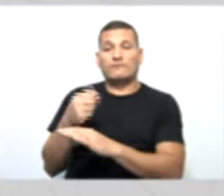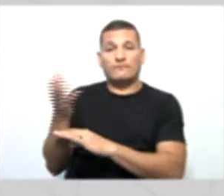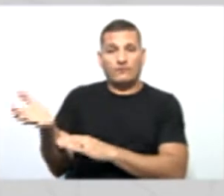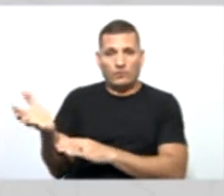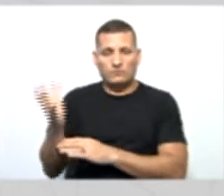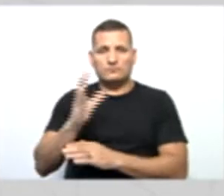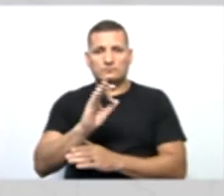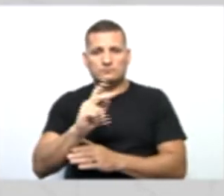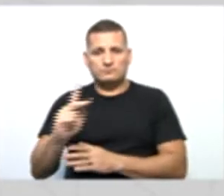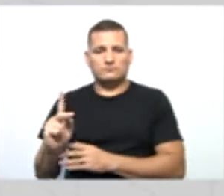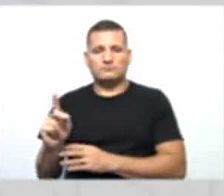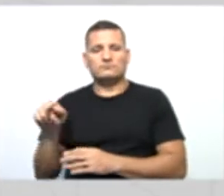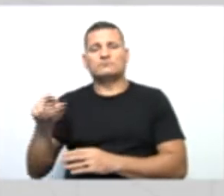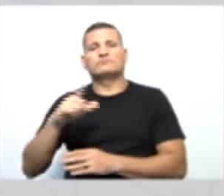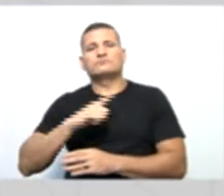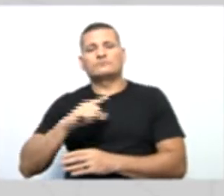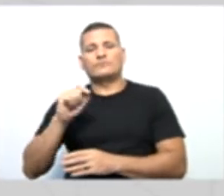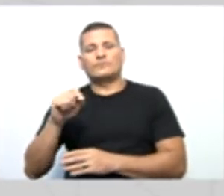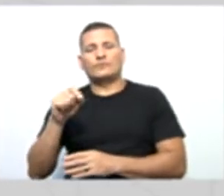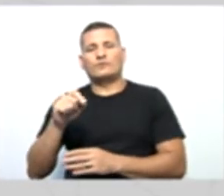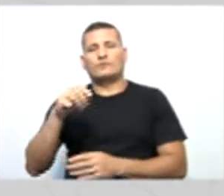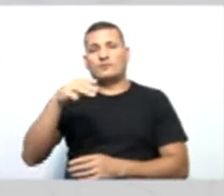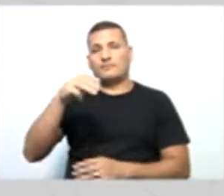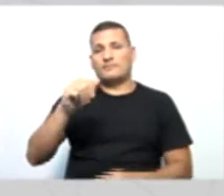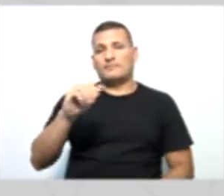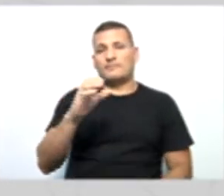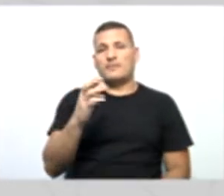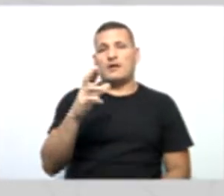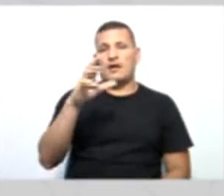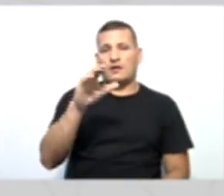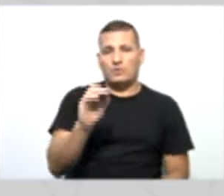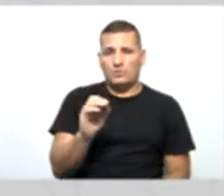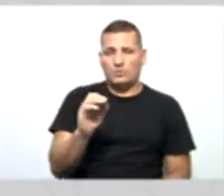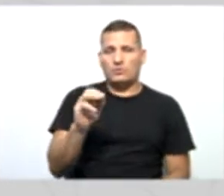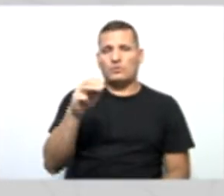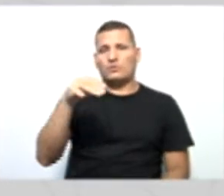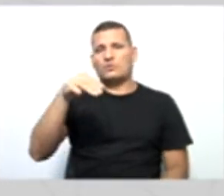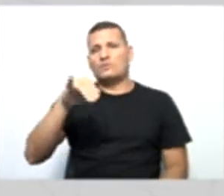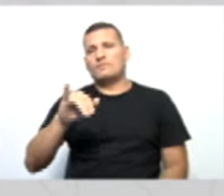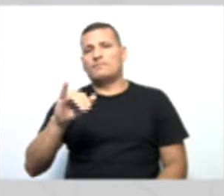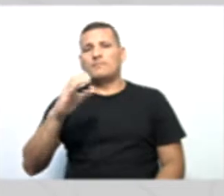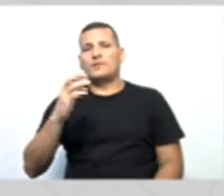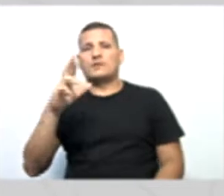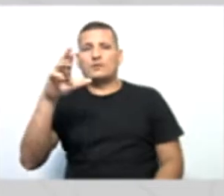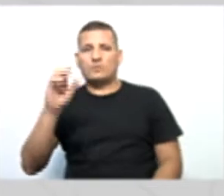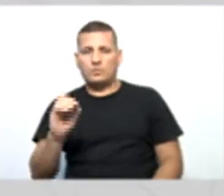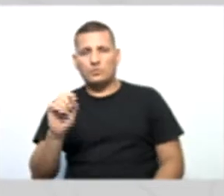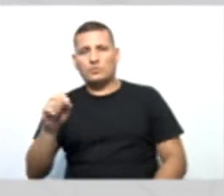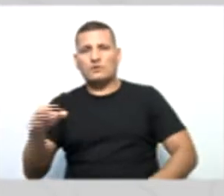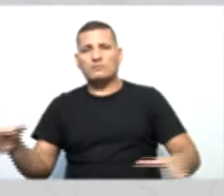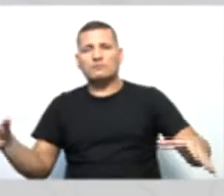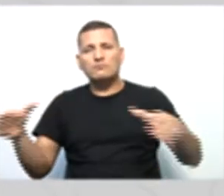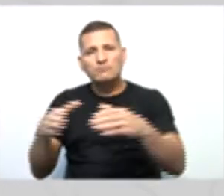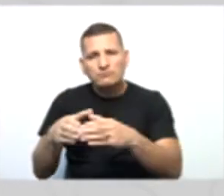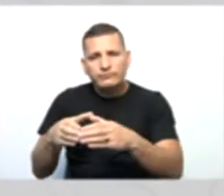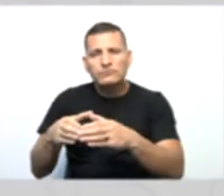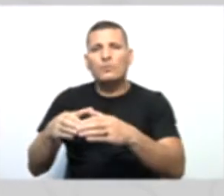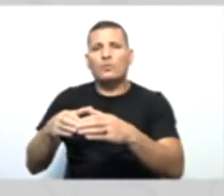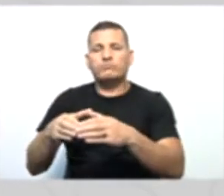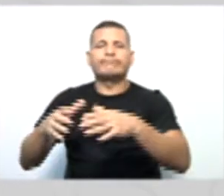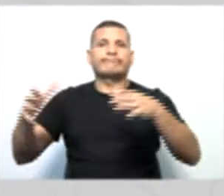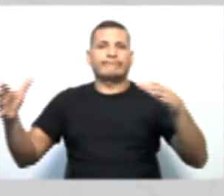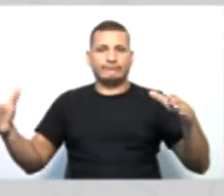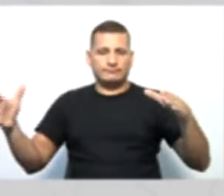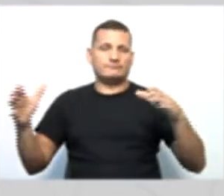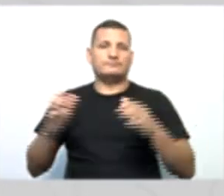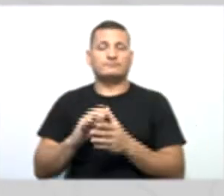cooperativa e ele está dividido entre macroambiente e microambiente. Talvez vocês já